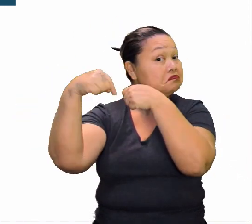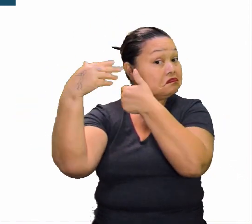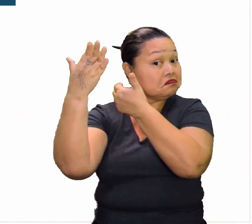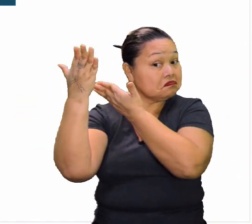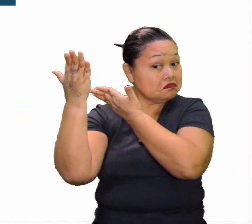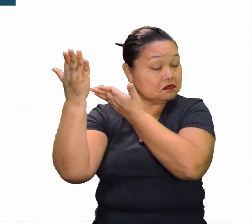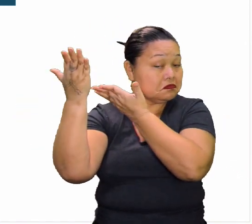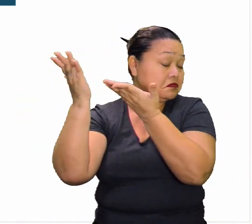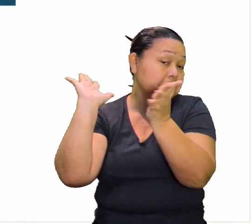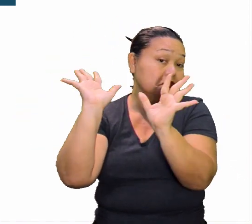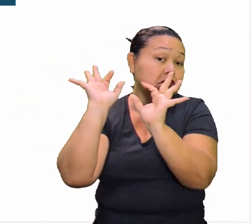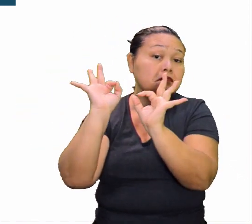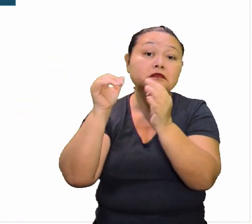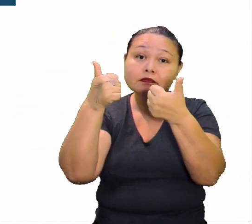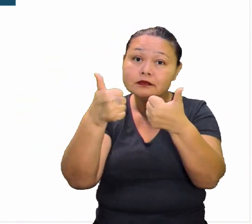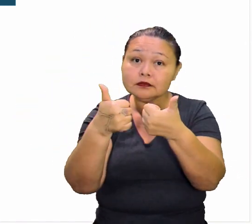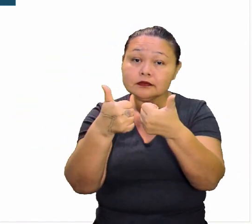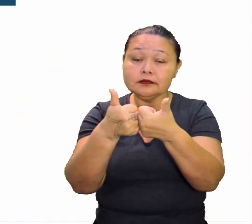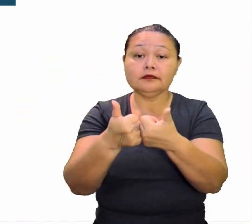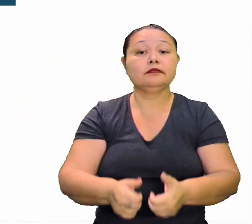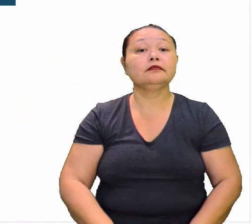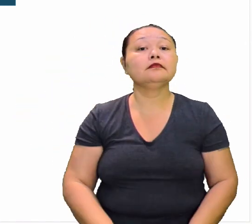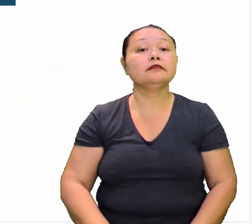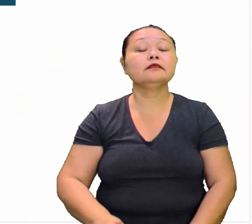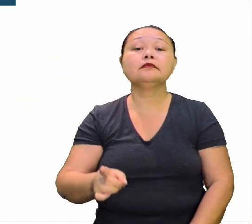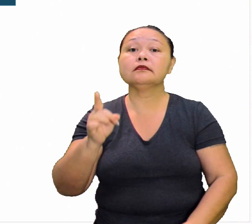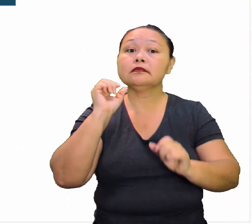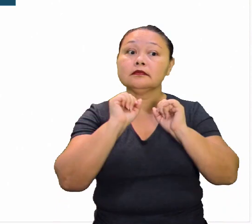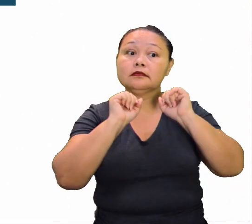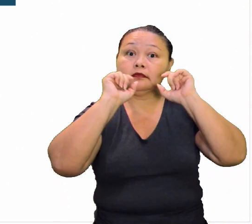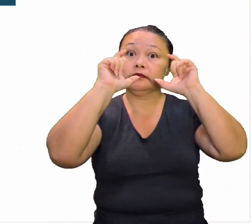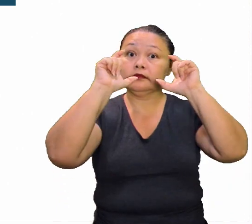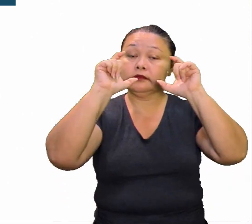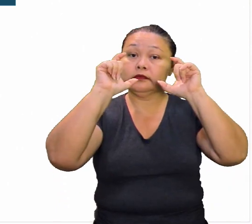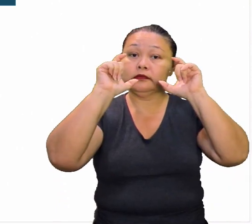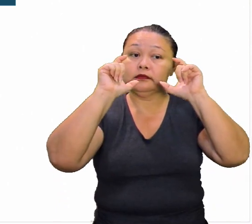abraço. Tá certo? Então, fique atentos